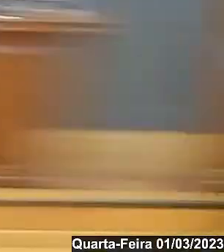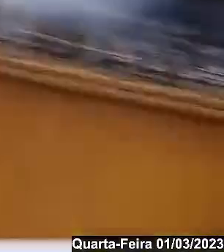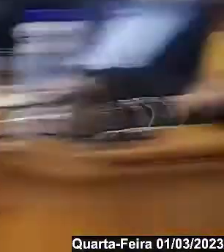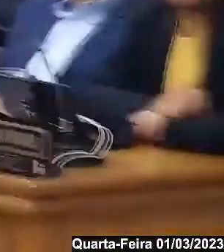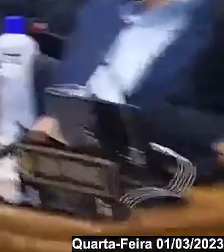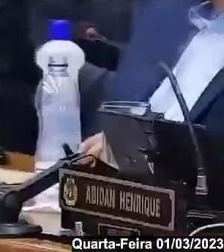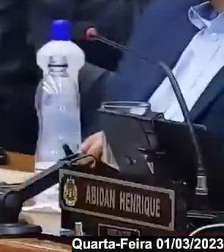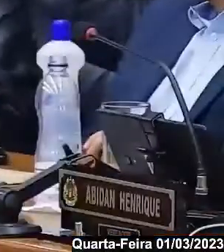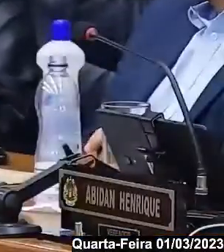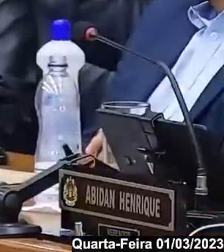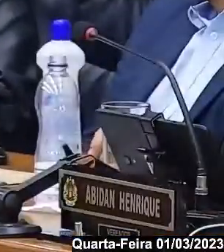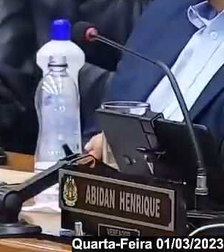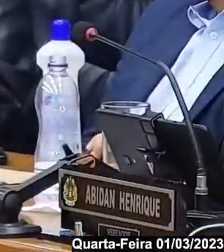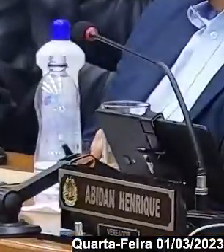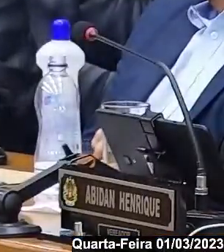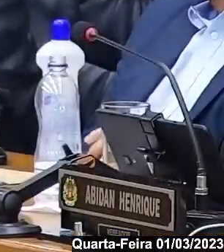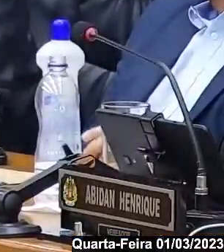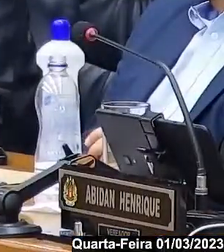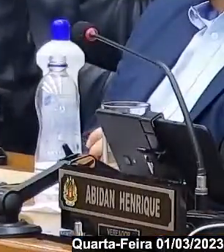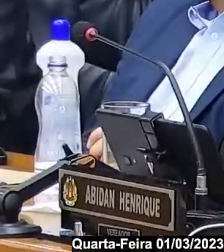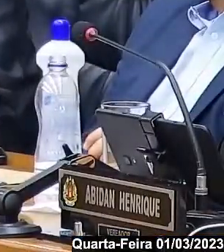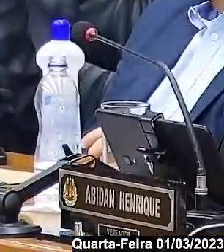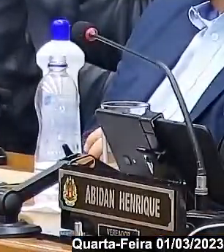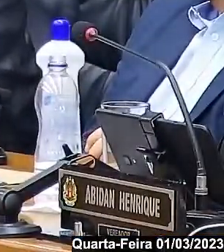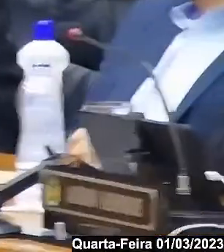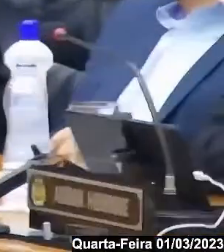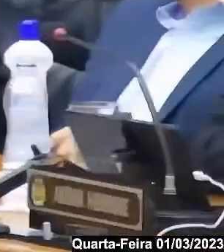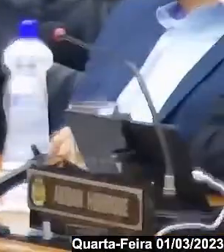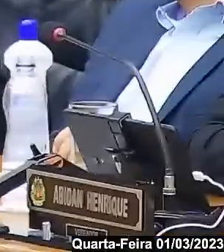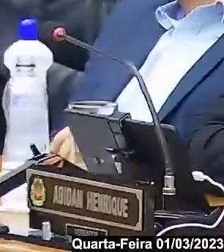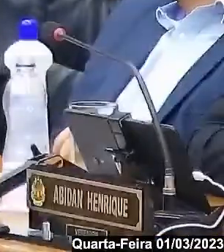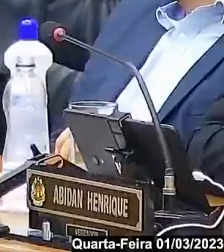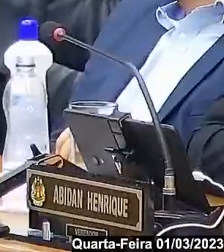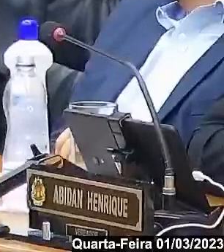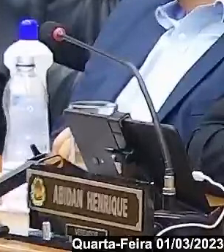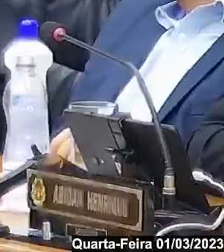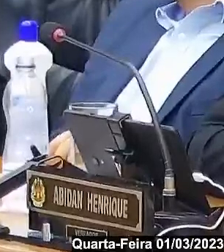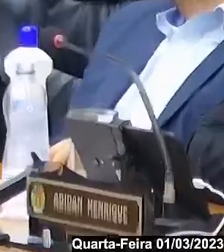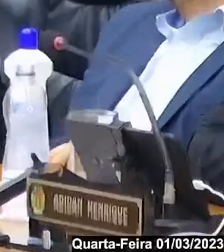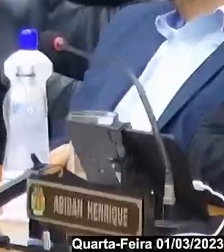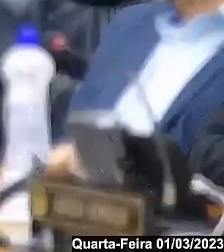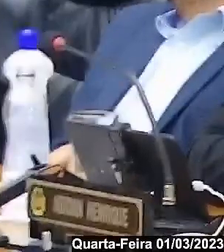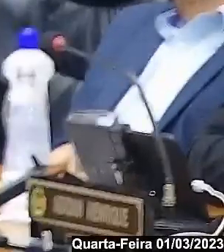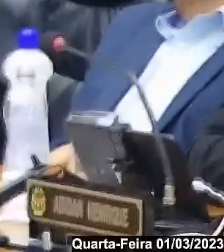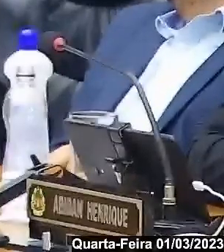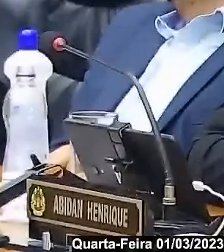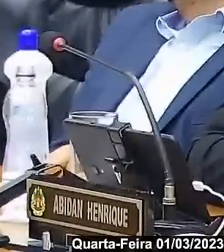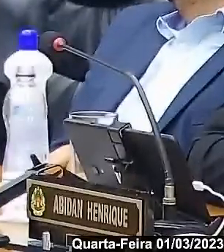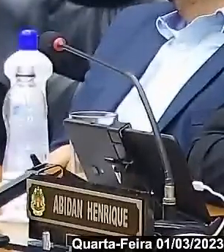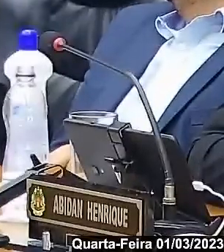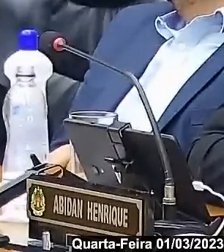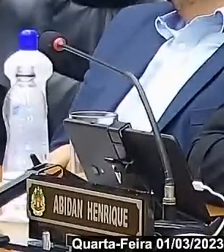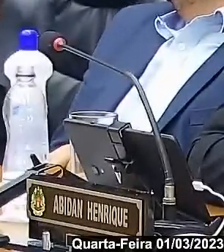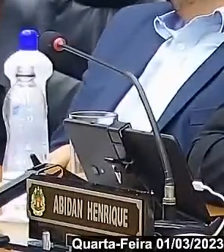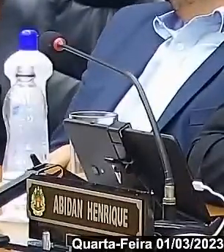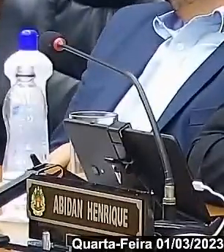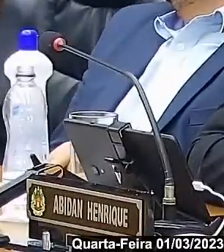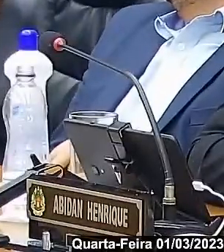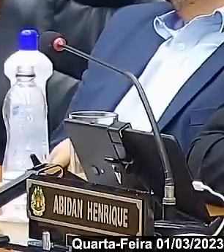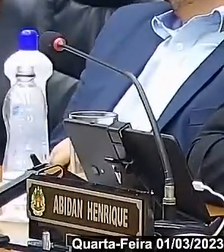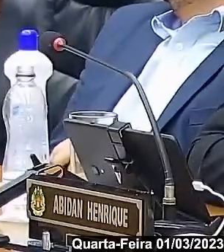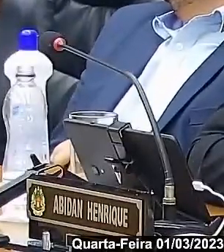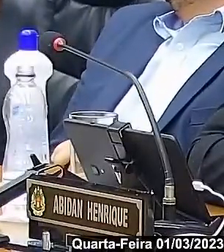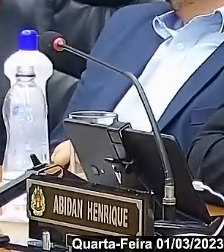Bom dia a todos novamente, né? Foi desestressante passar embaixo agora, cumprimentando, pegando na